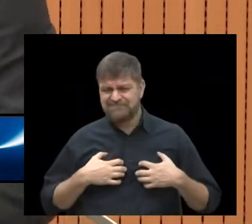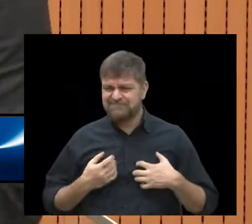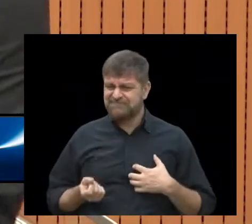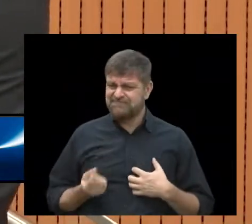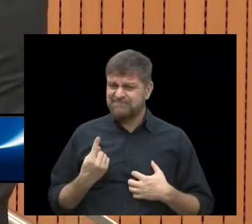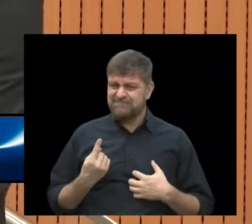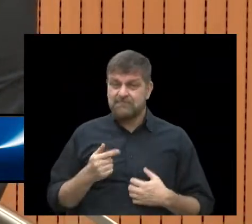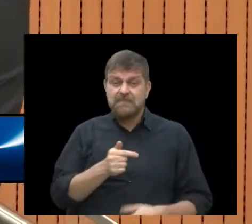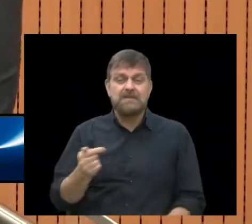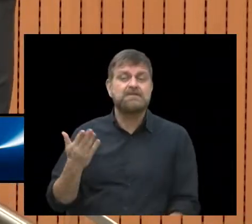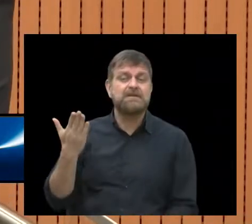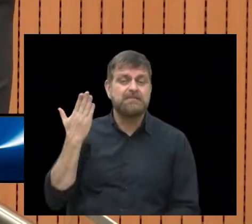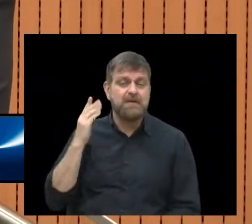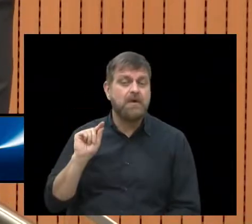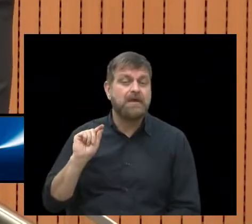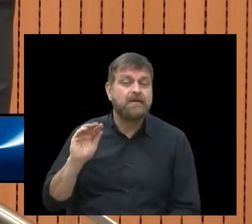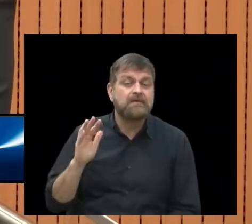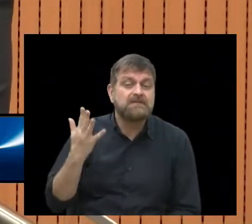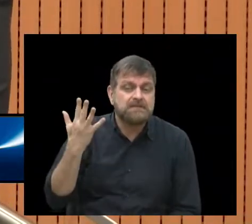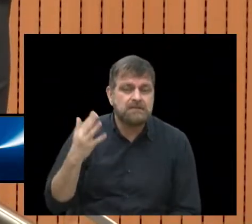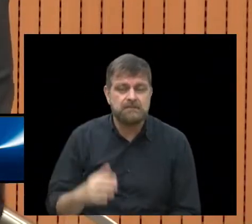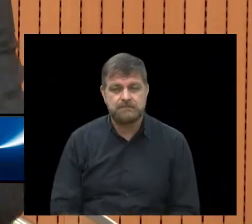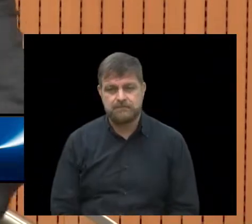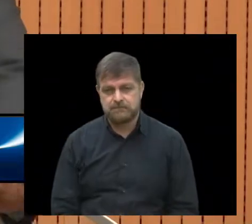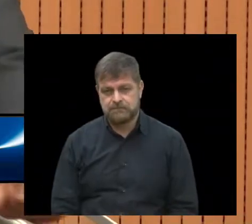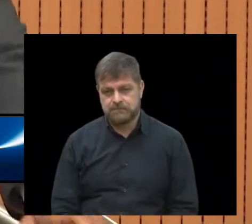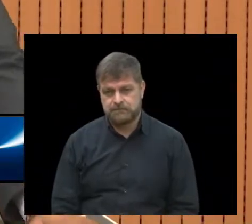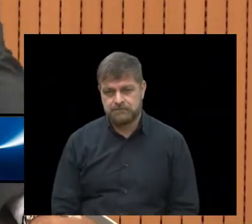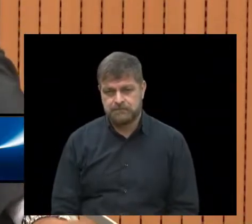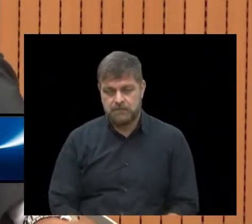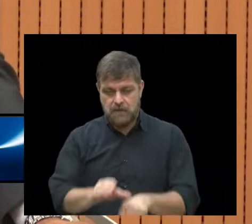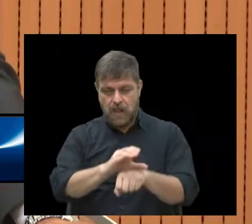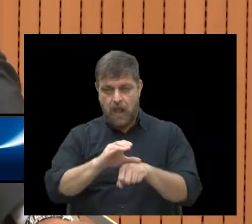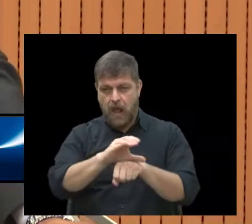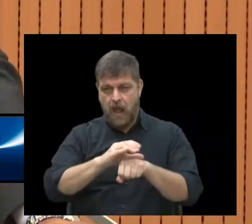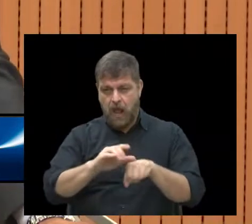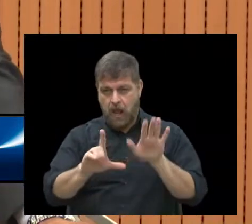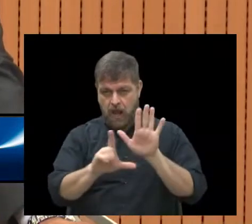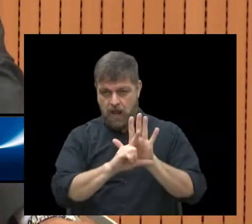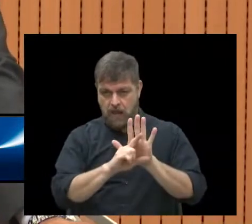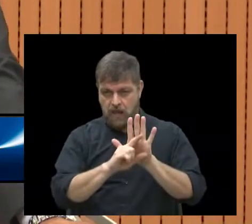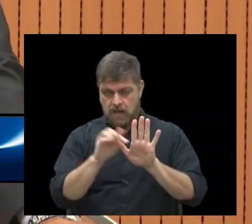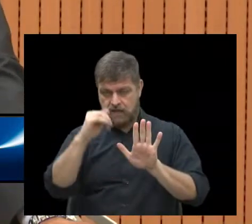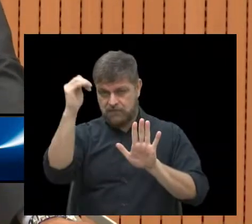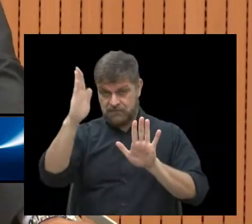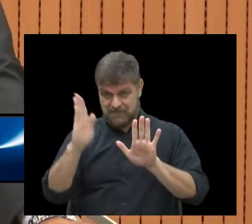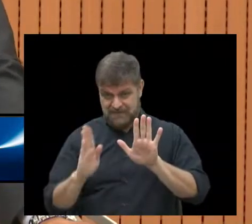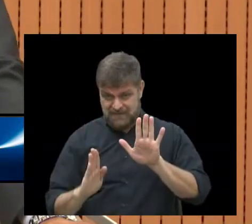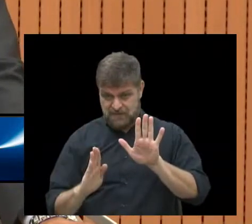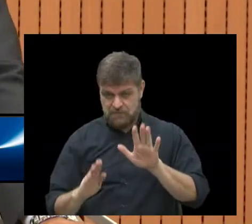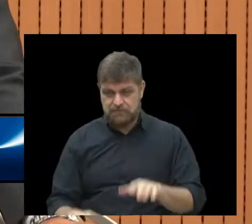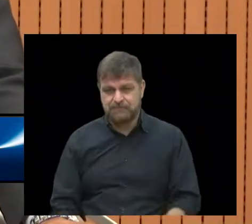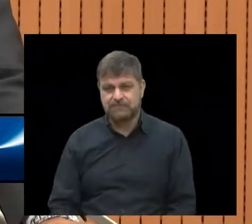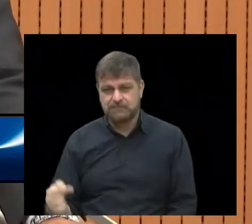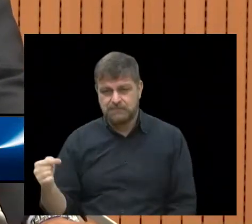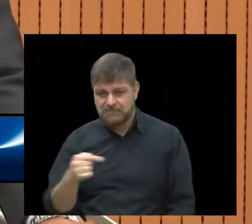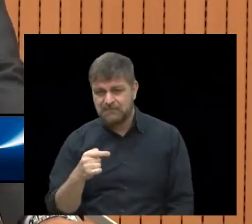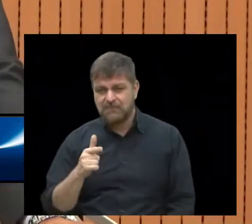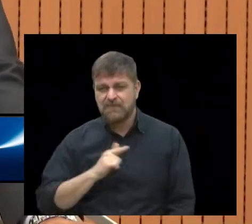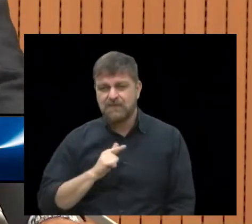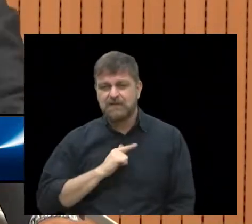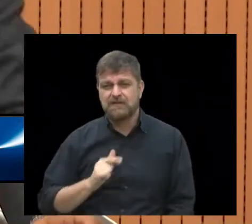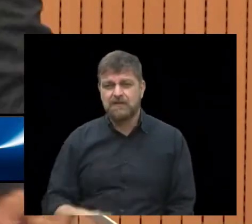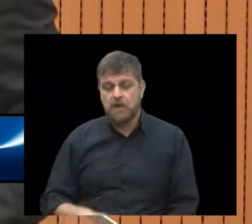impressionado semana passada, vereadora Mariana? A Constituição Federal, vereador Gustavo, ela limita